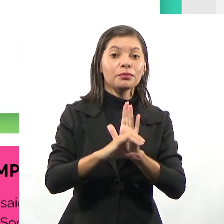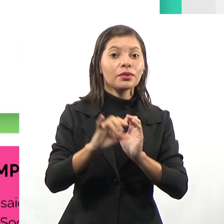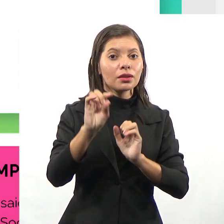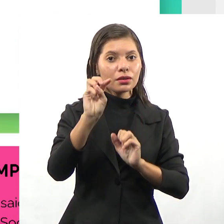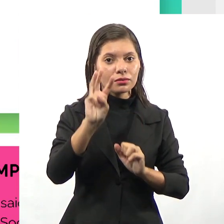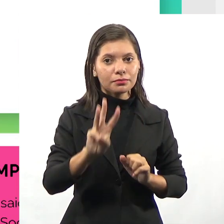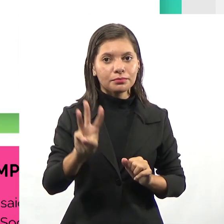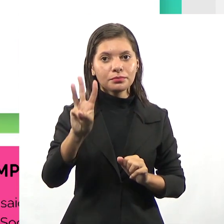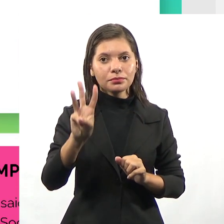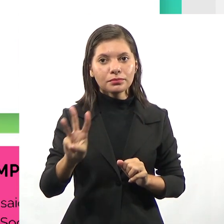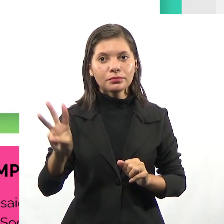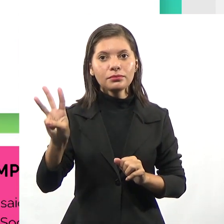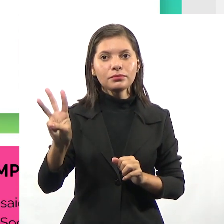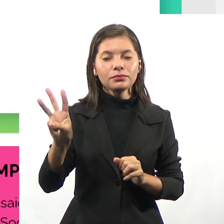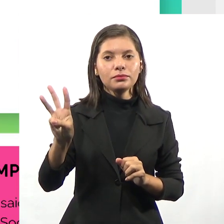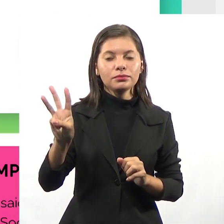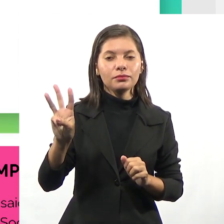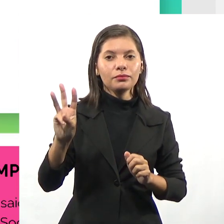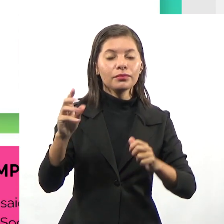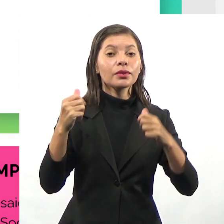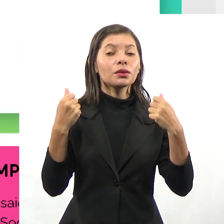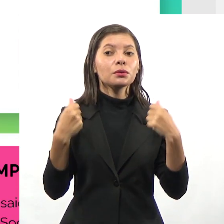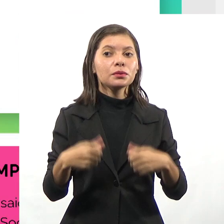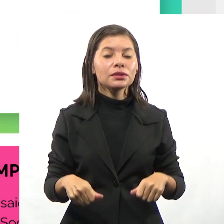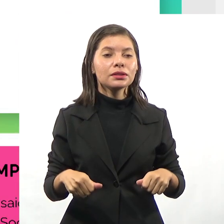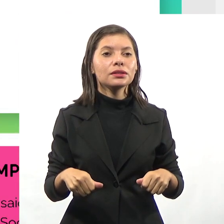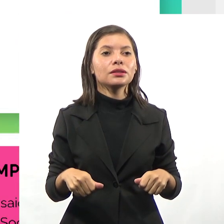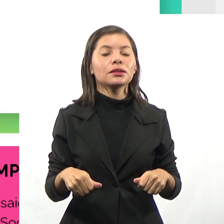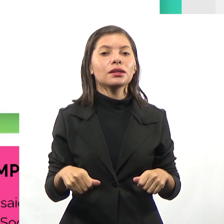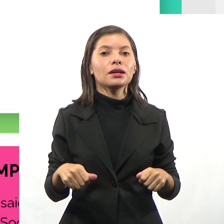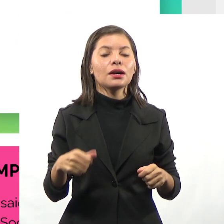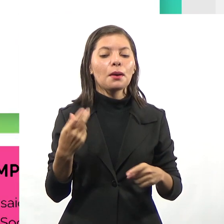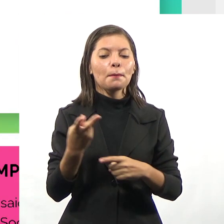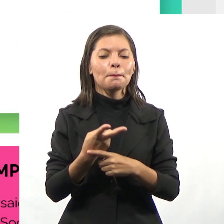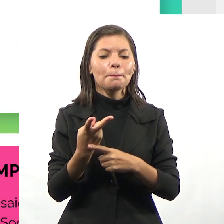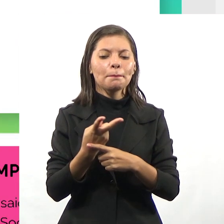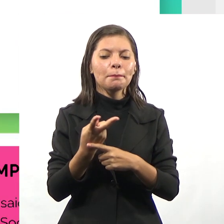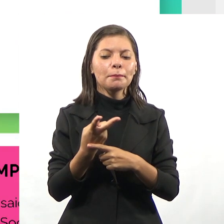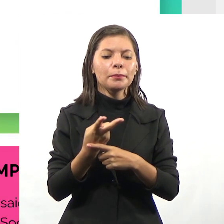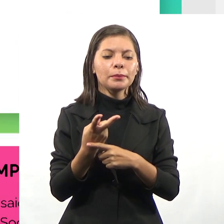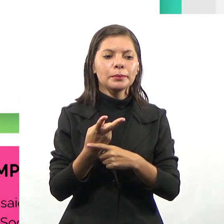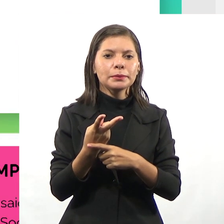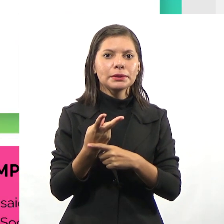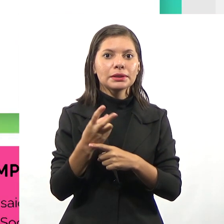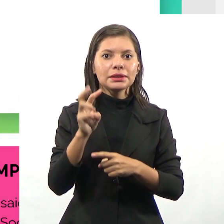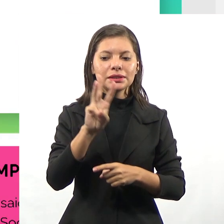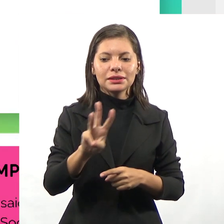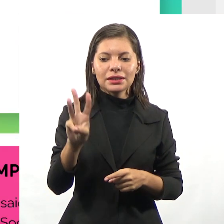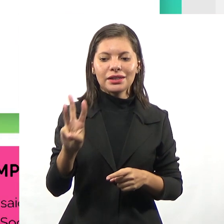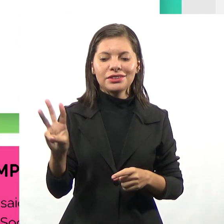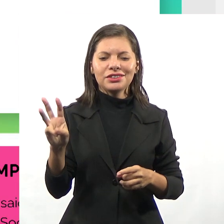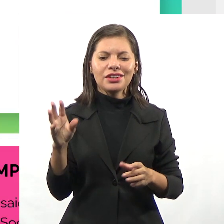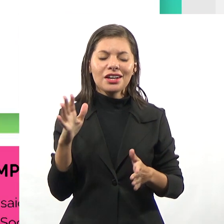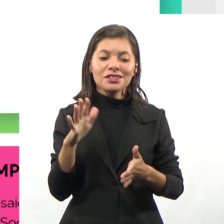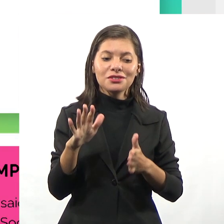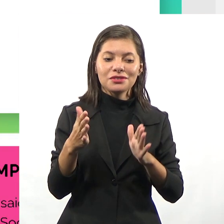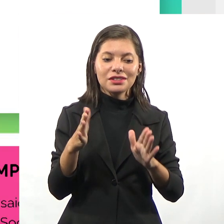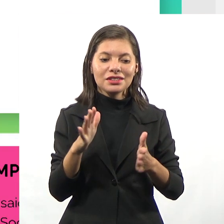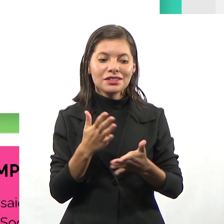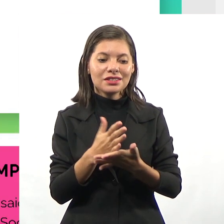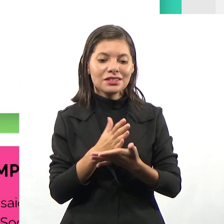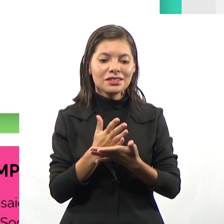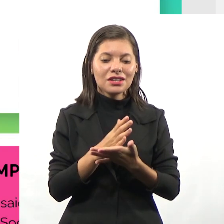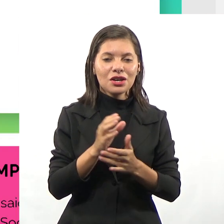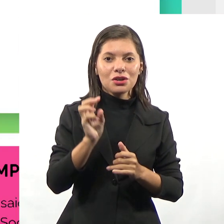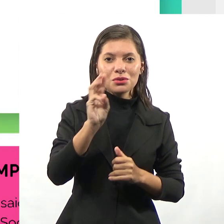conteúdo. O site, eu consigo restringir a busca de determinado site. Então às vezes